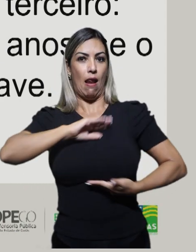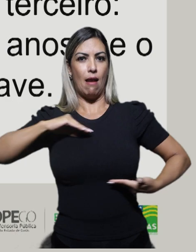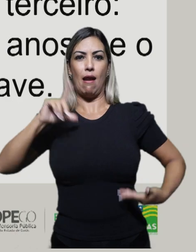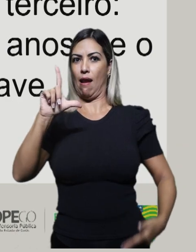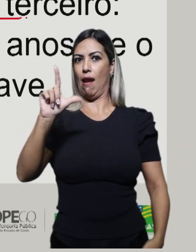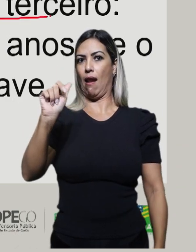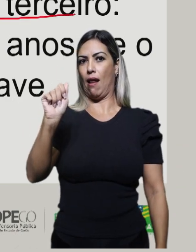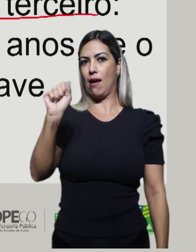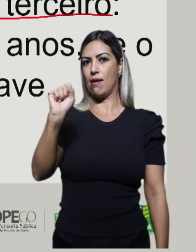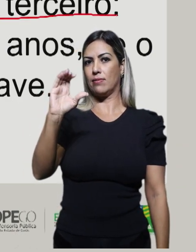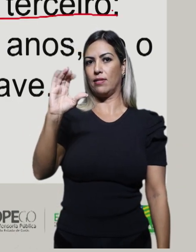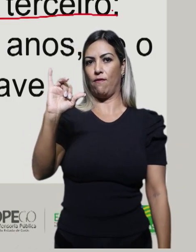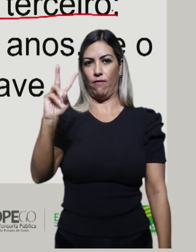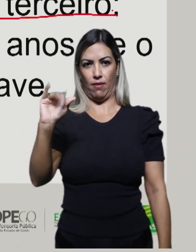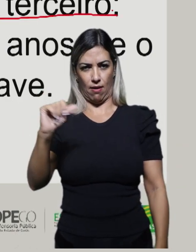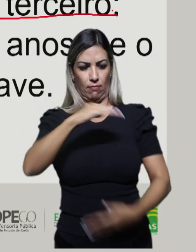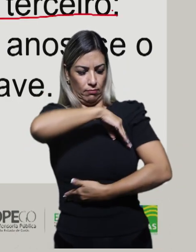ou a de terceiro.